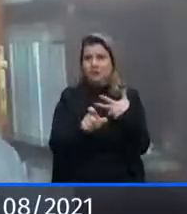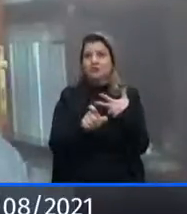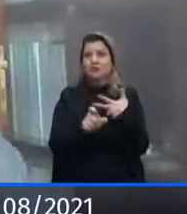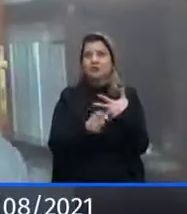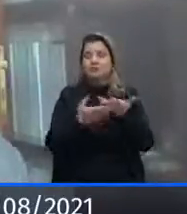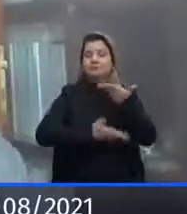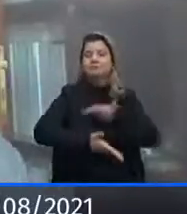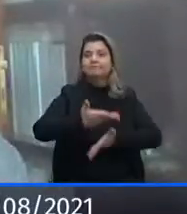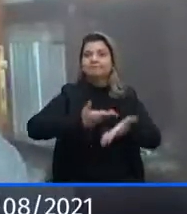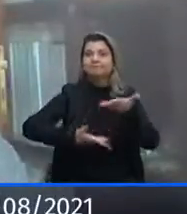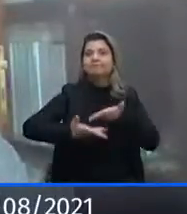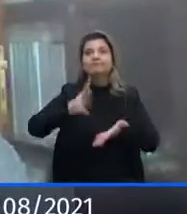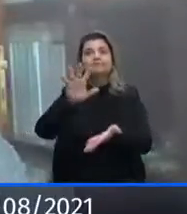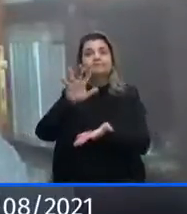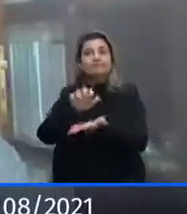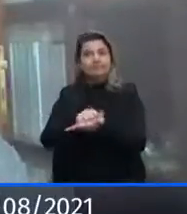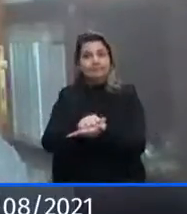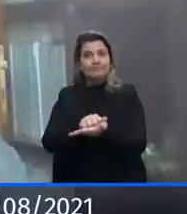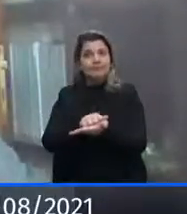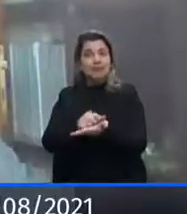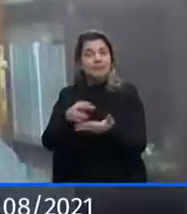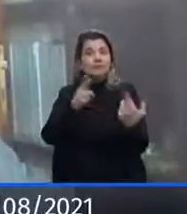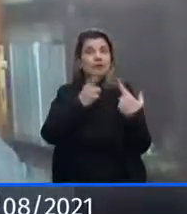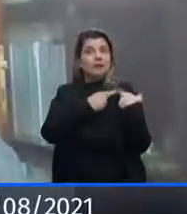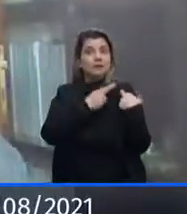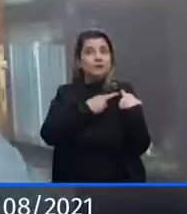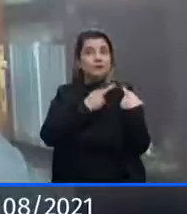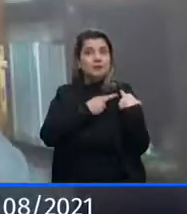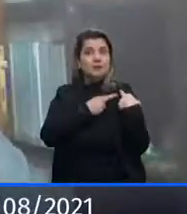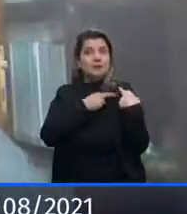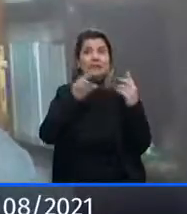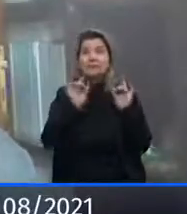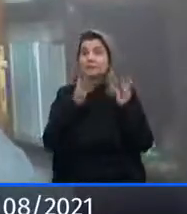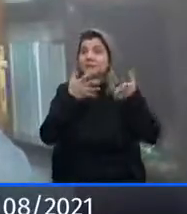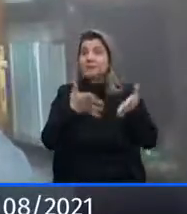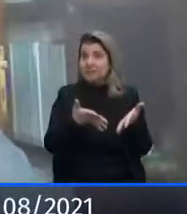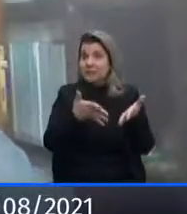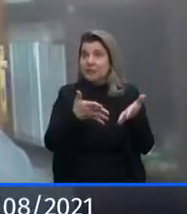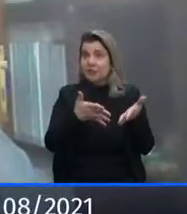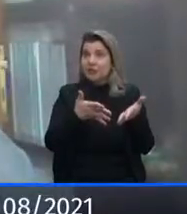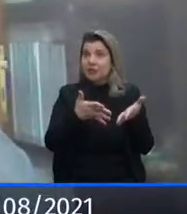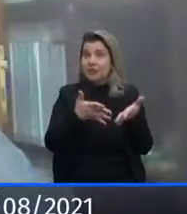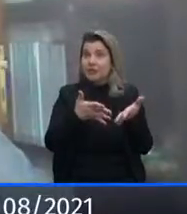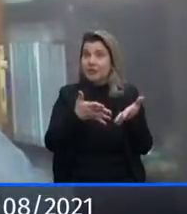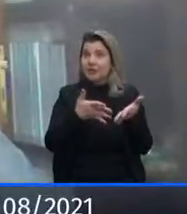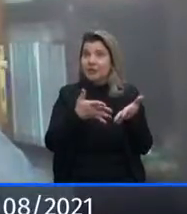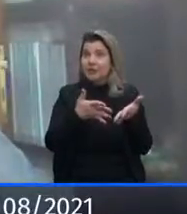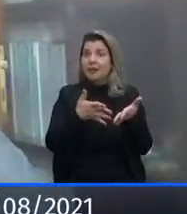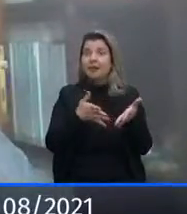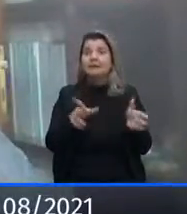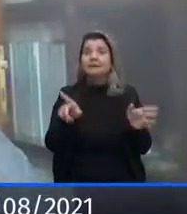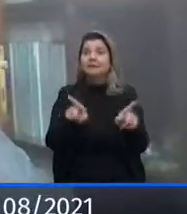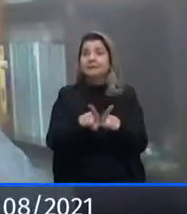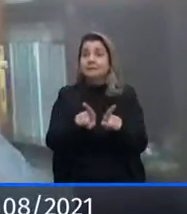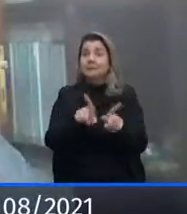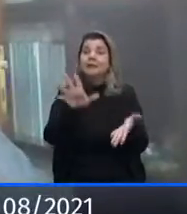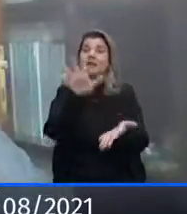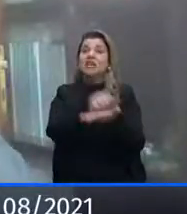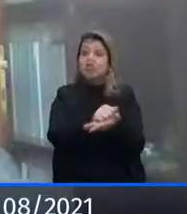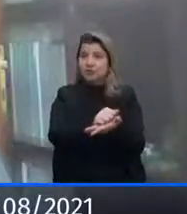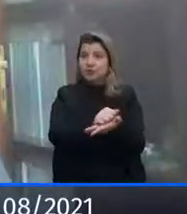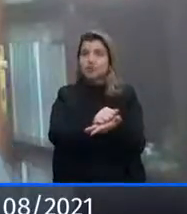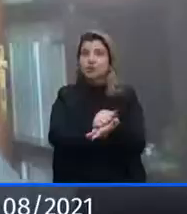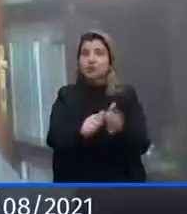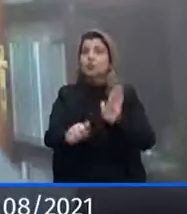serviços notariais e registrais ser de responsabilidade exclusiva do notário e registrador, nos termos do